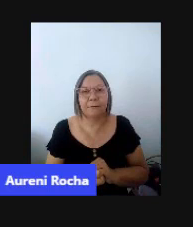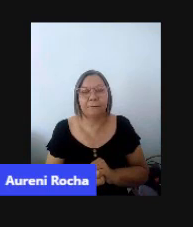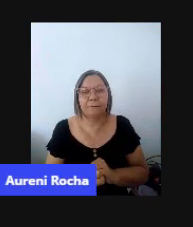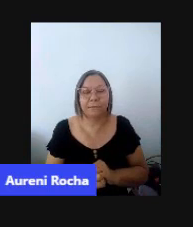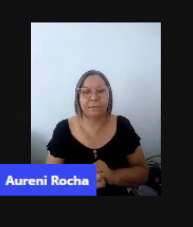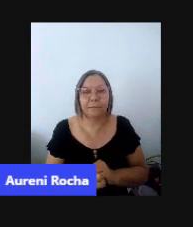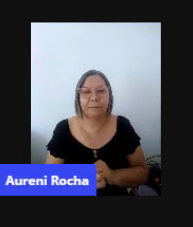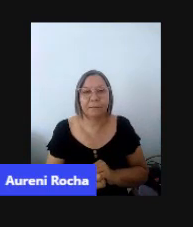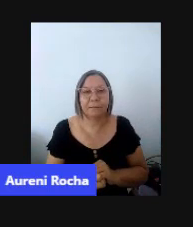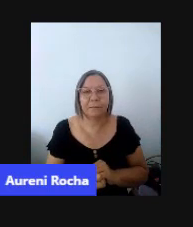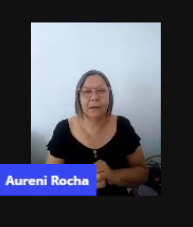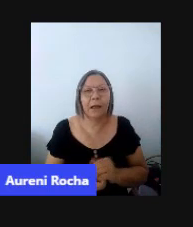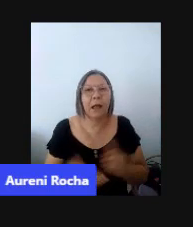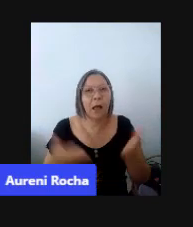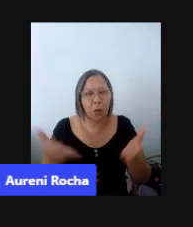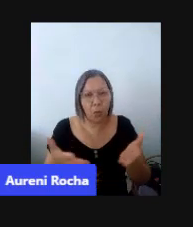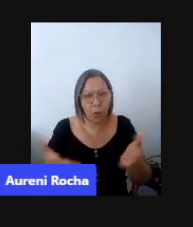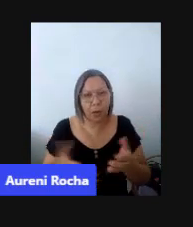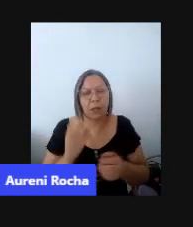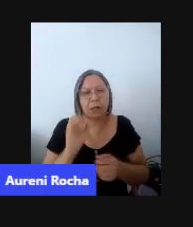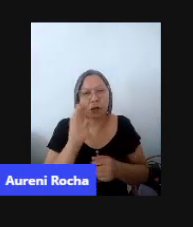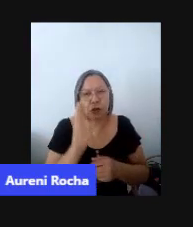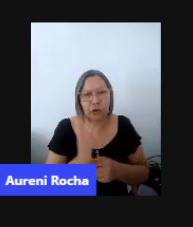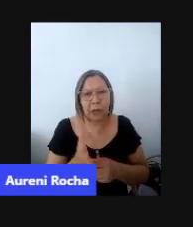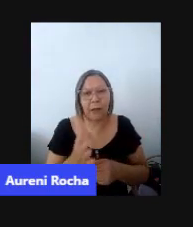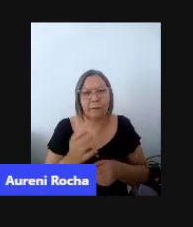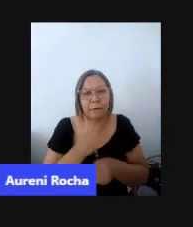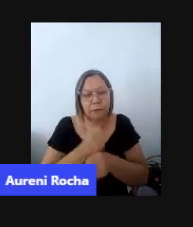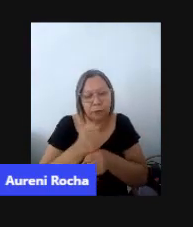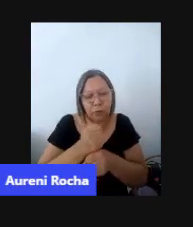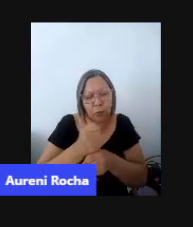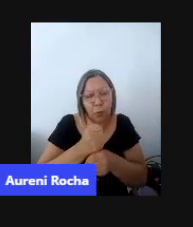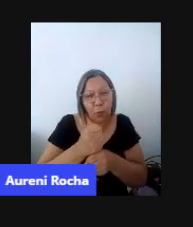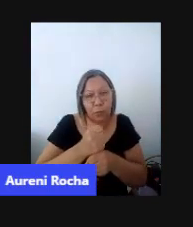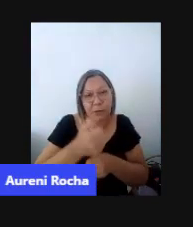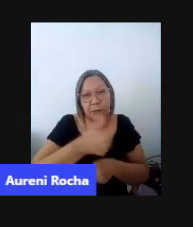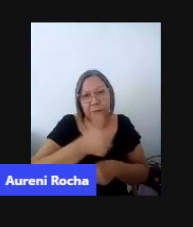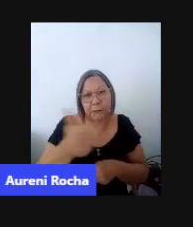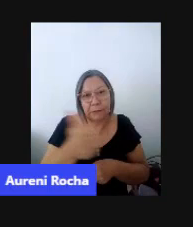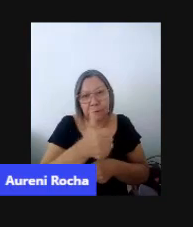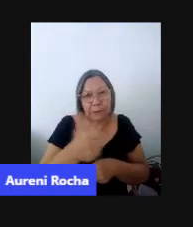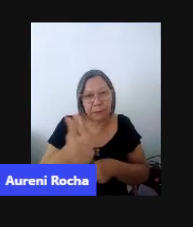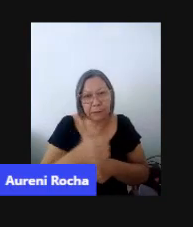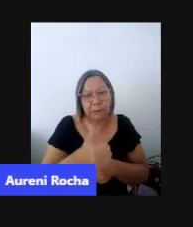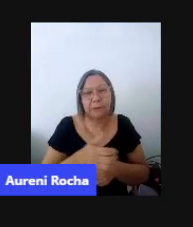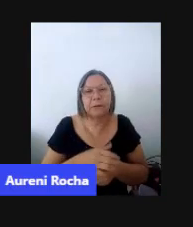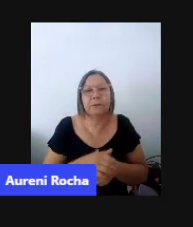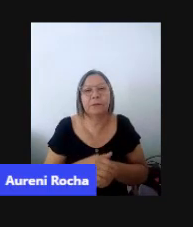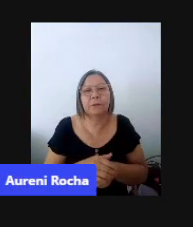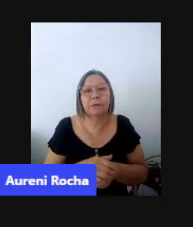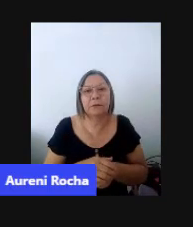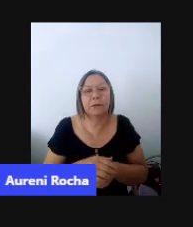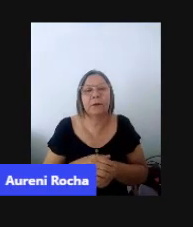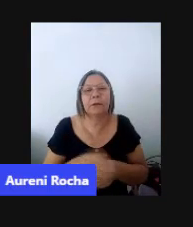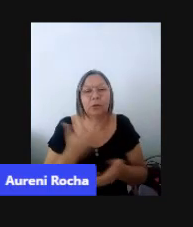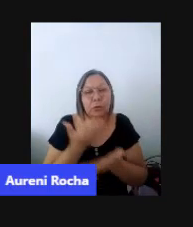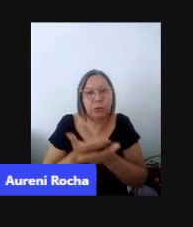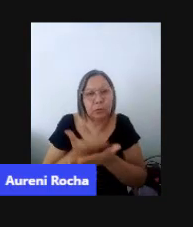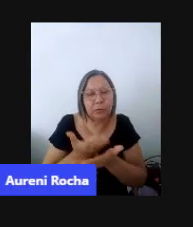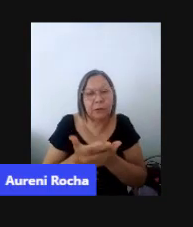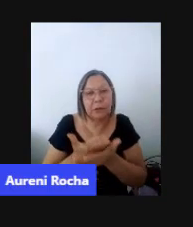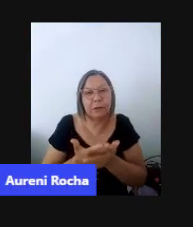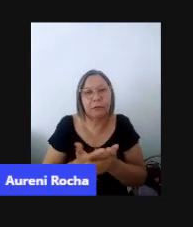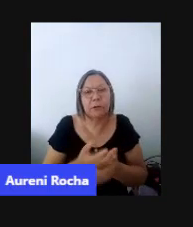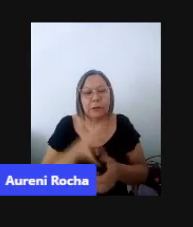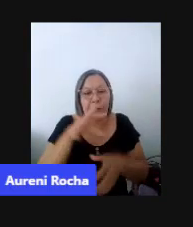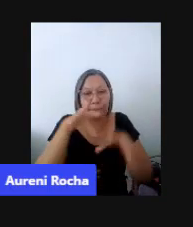nossa, já faz 11 anos que a gente está estudando o Tatu Canastra no Pantanal, já capturamos 34 indivíduos, a gente